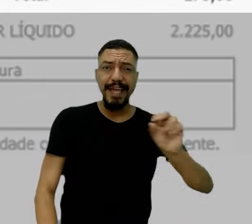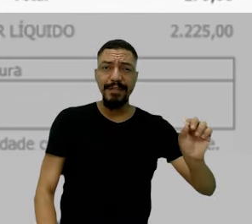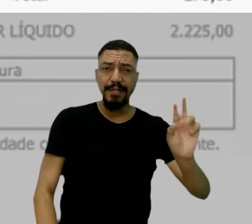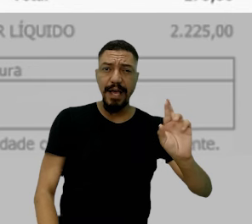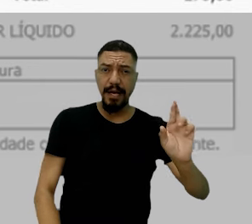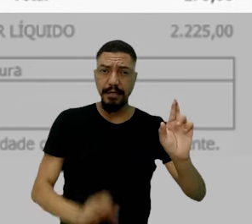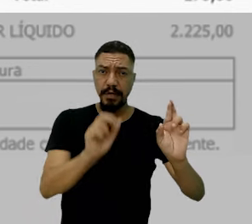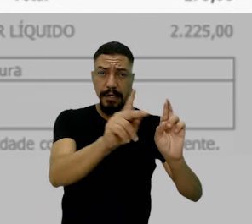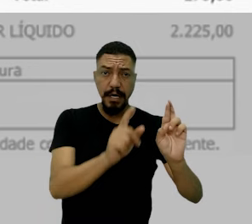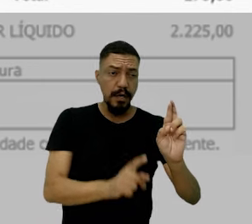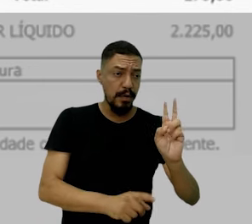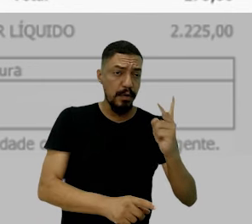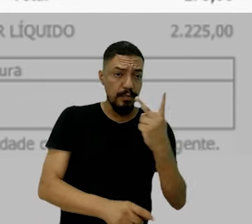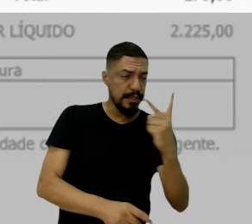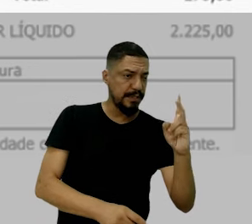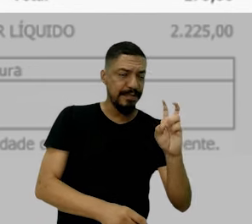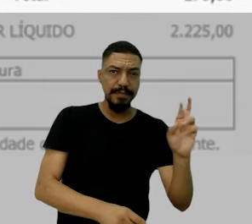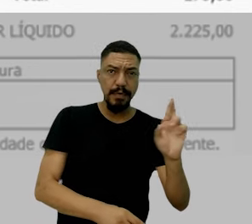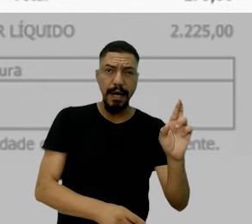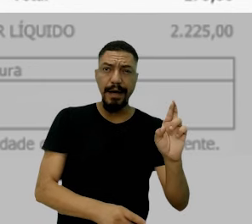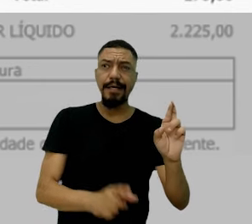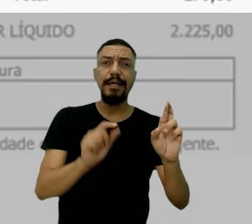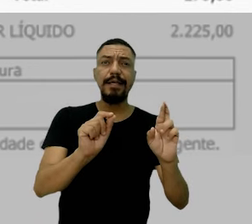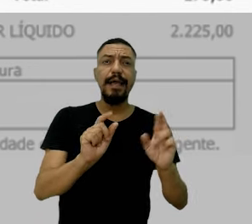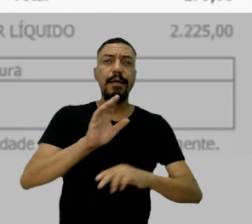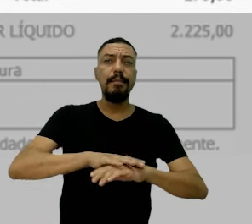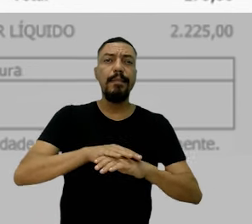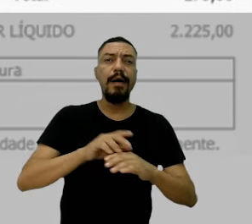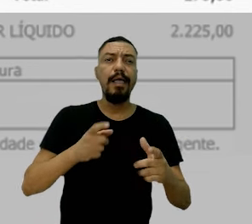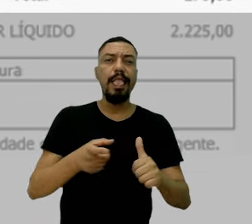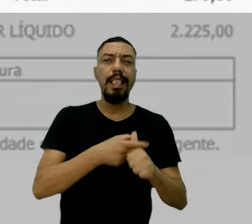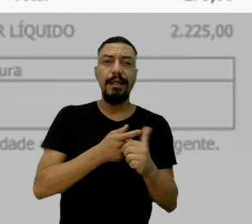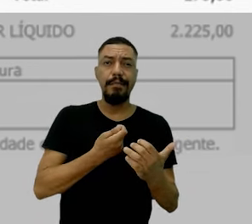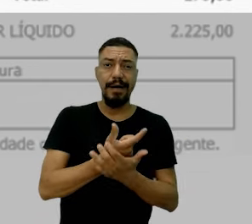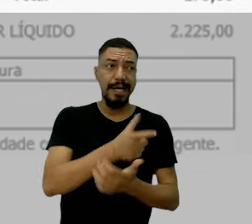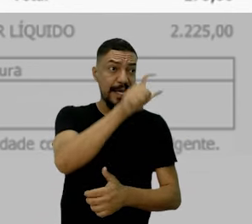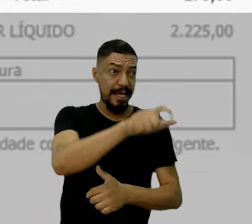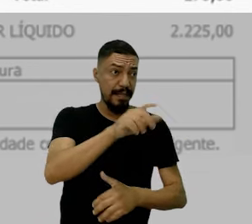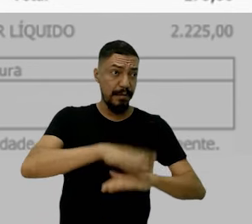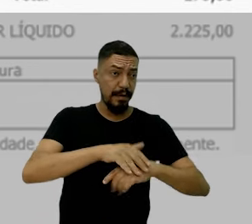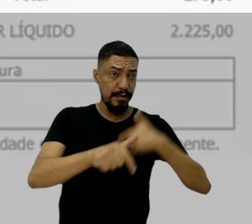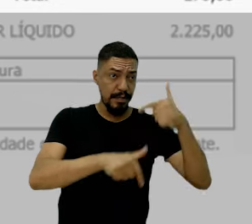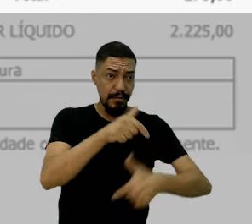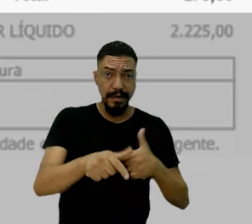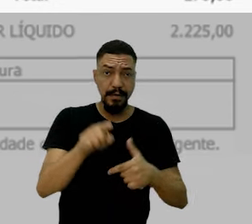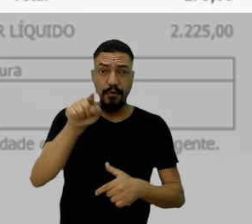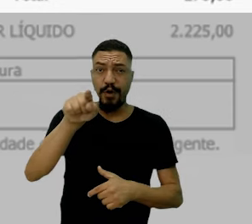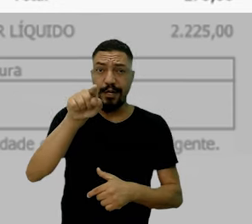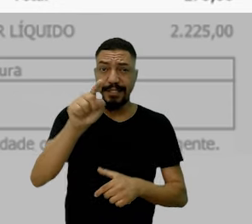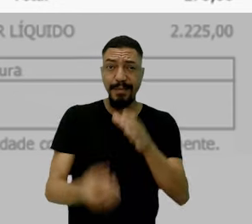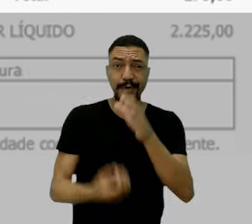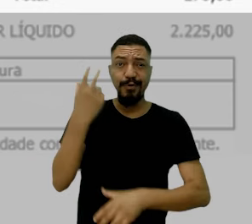R$ 2.500. Esses 225, quem fica em dívida não é a pessoa que prestou o